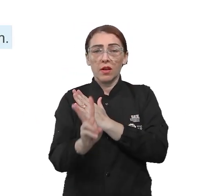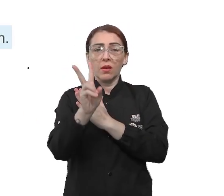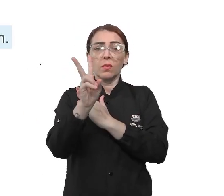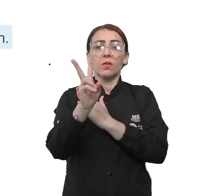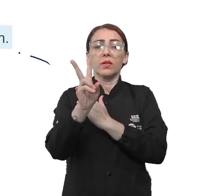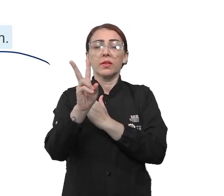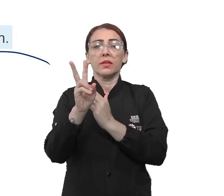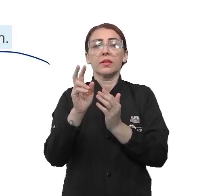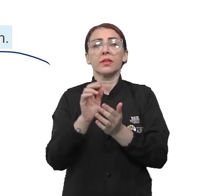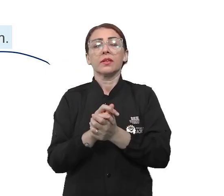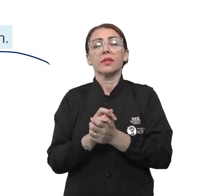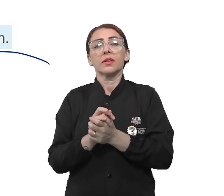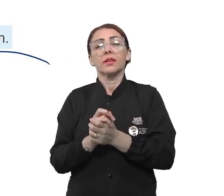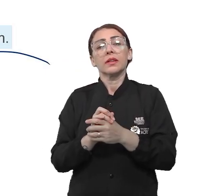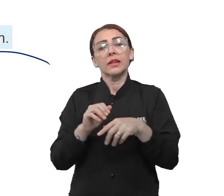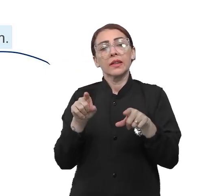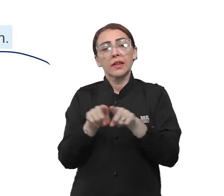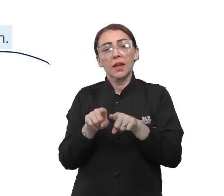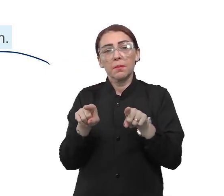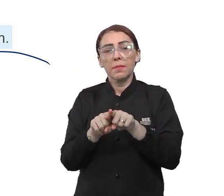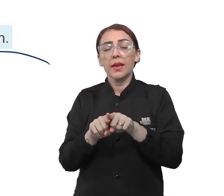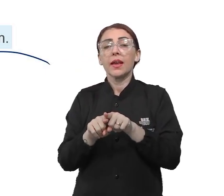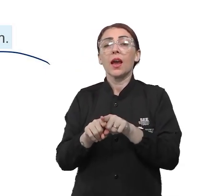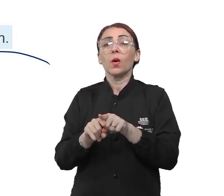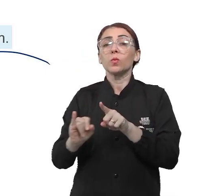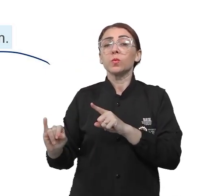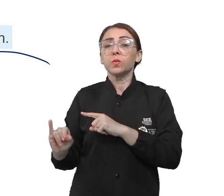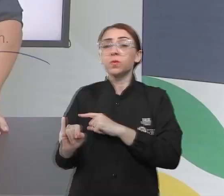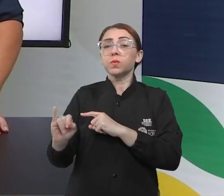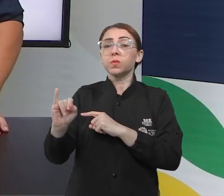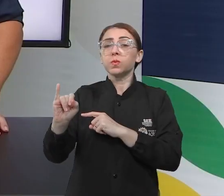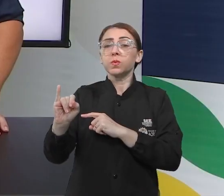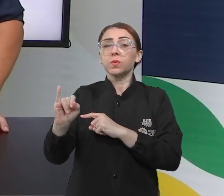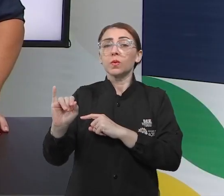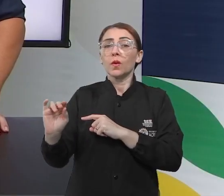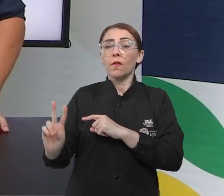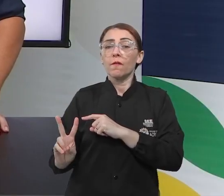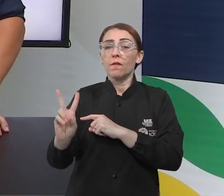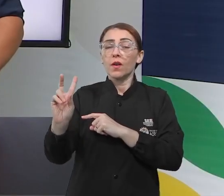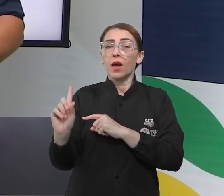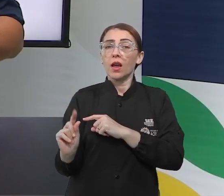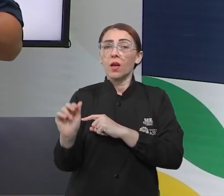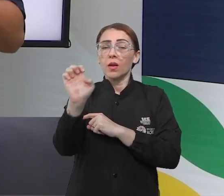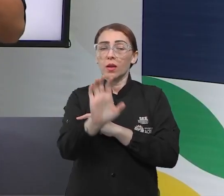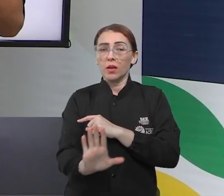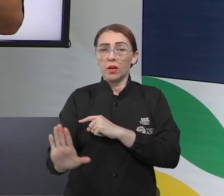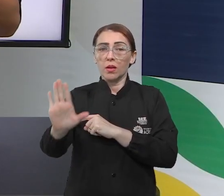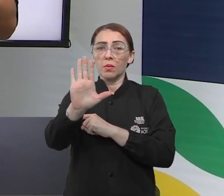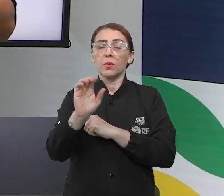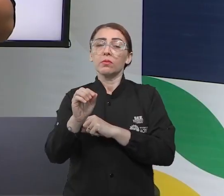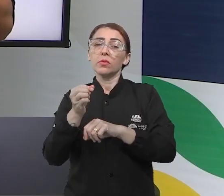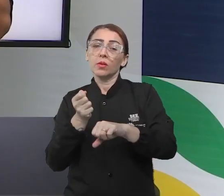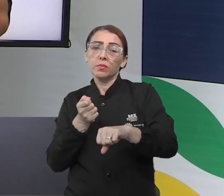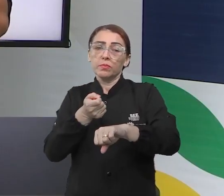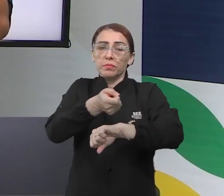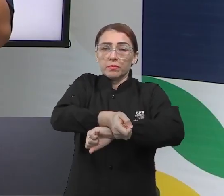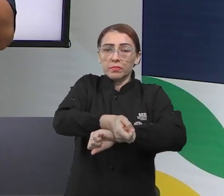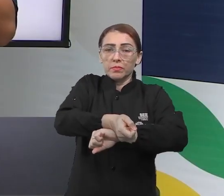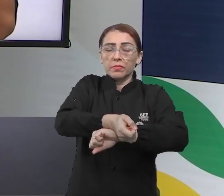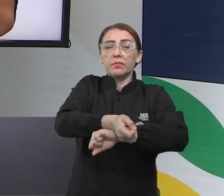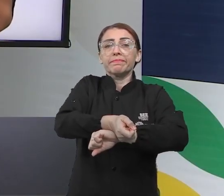valores em detrimento aí para que valores europeus pudessem ser